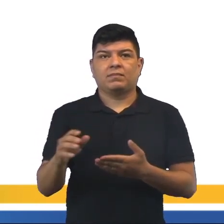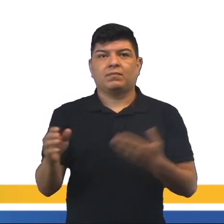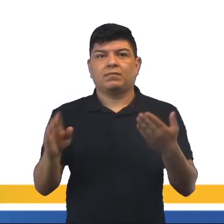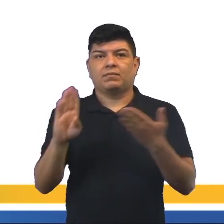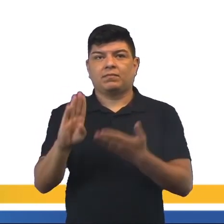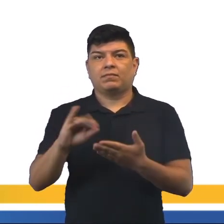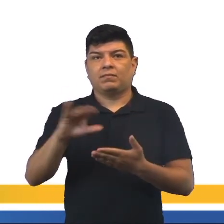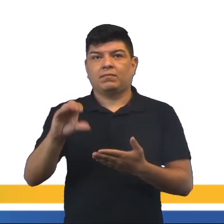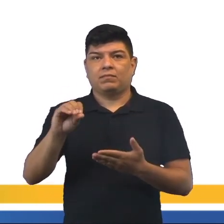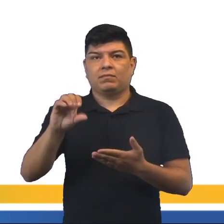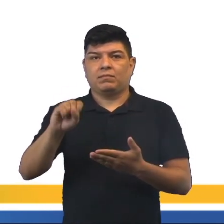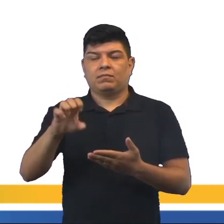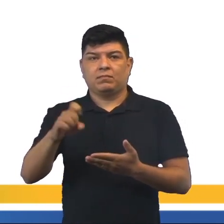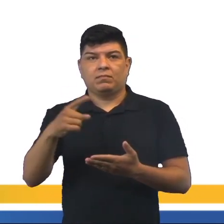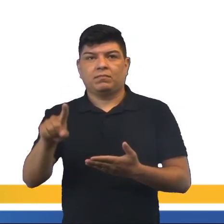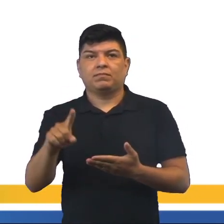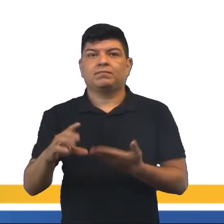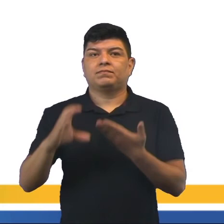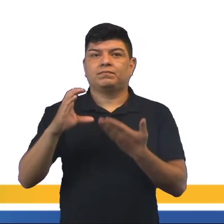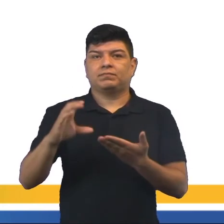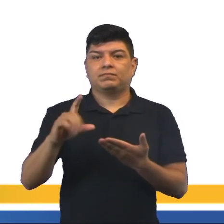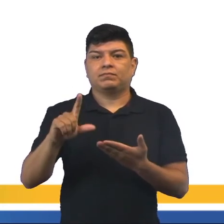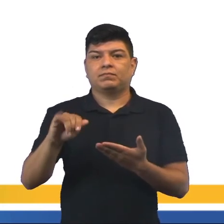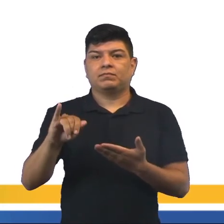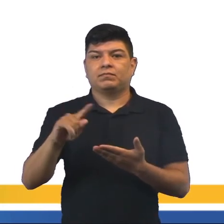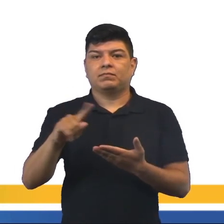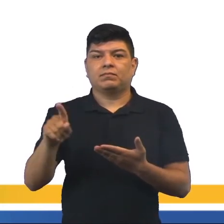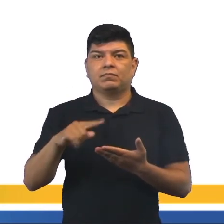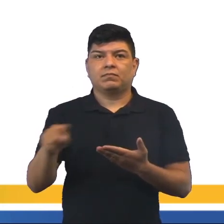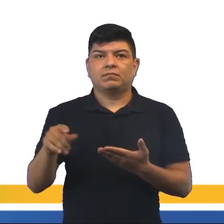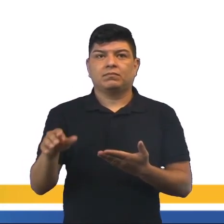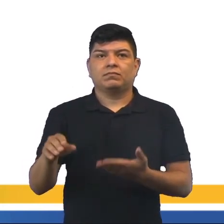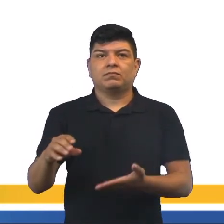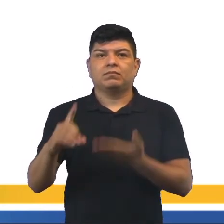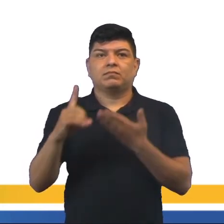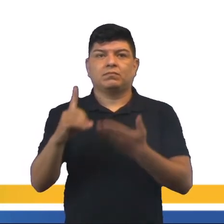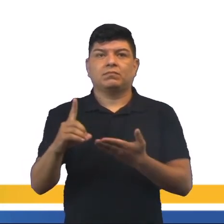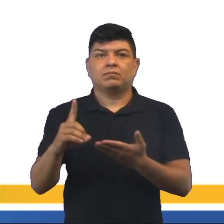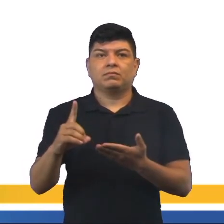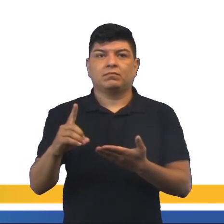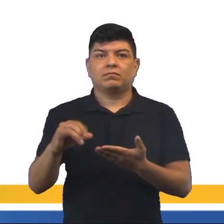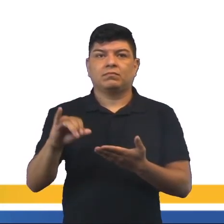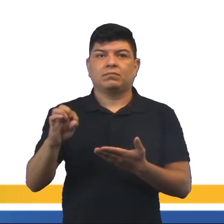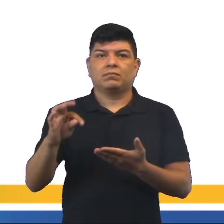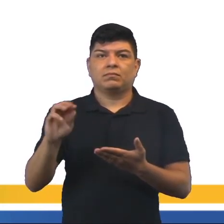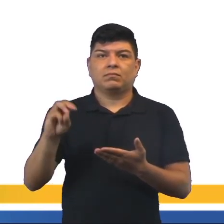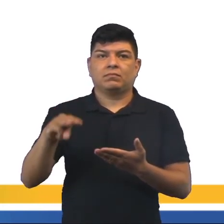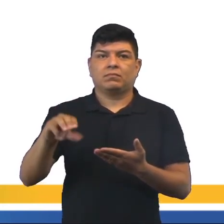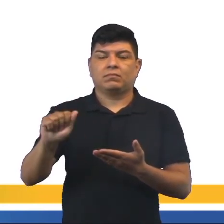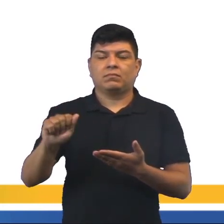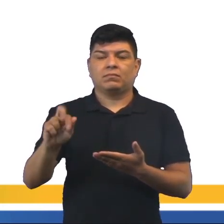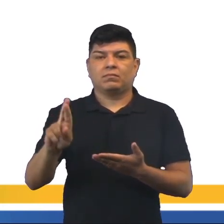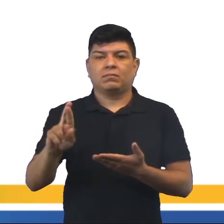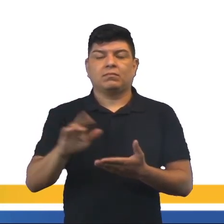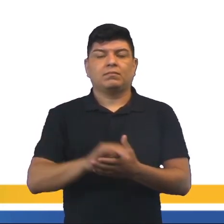B, José Sarney; letra C, Luiz Inácio Lula da Silva; letra D, Itamar Franco.